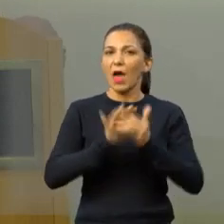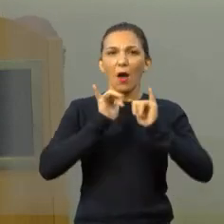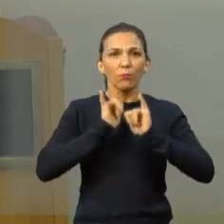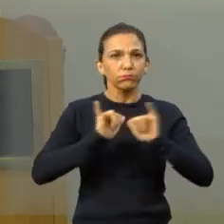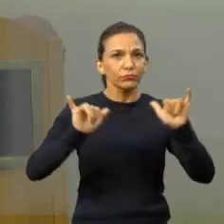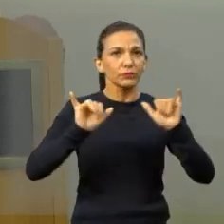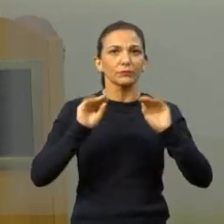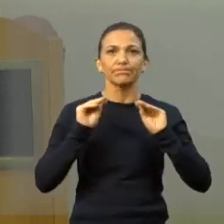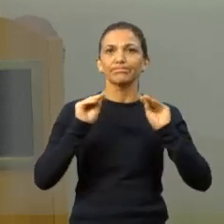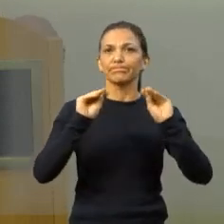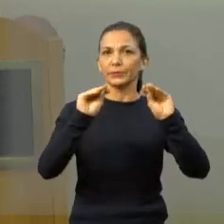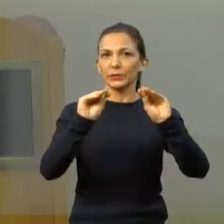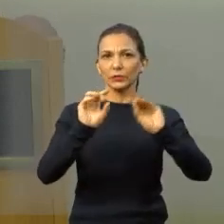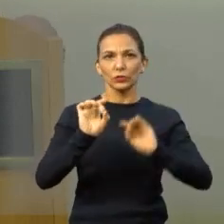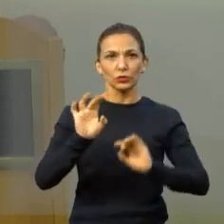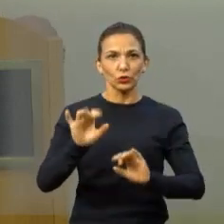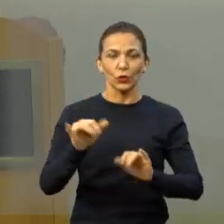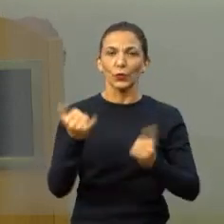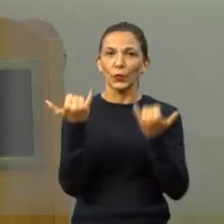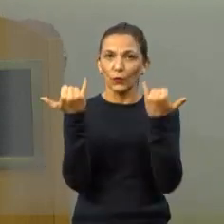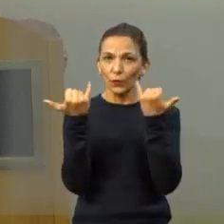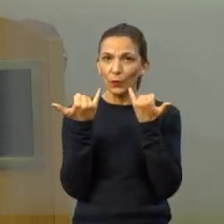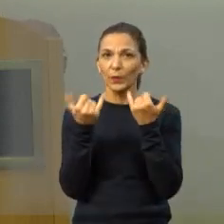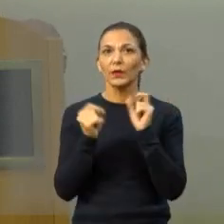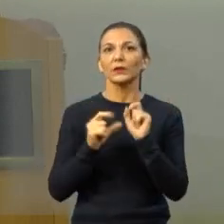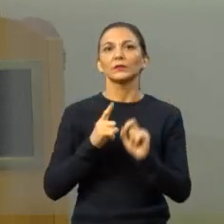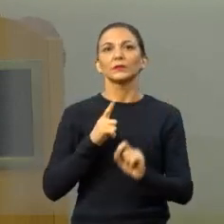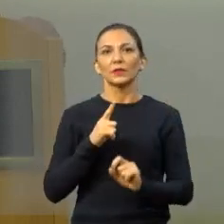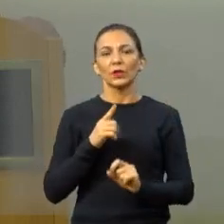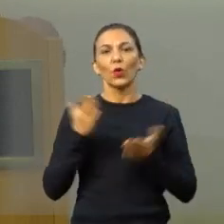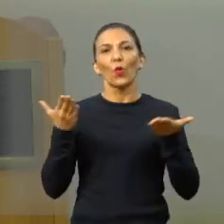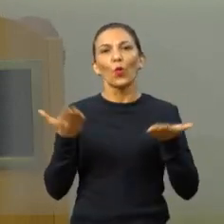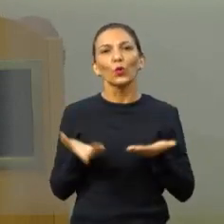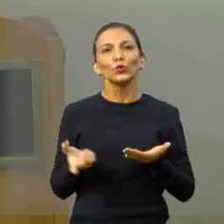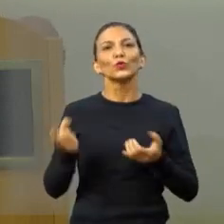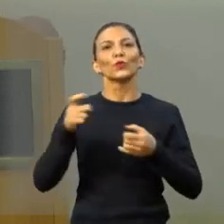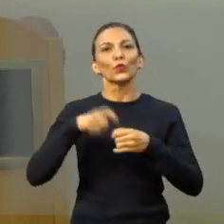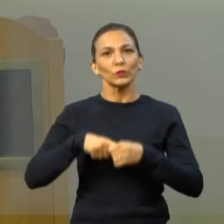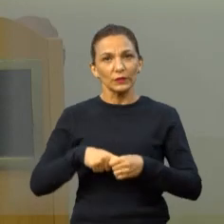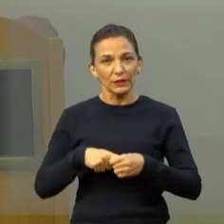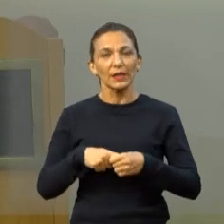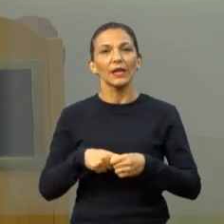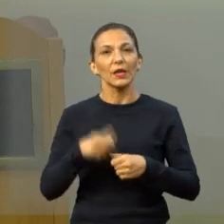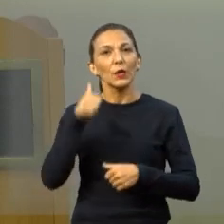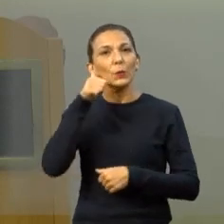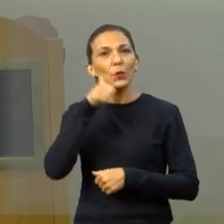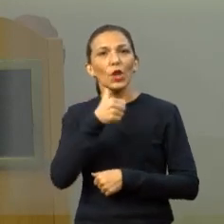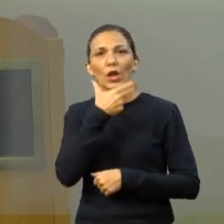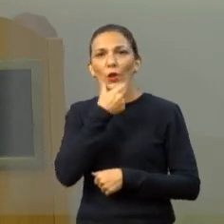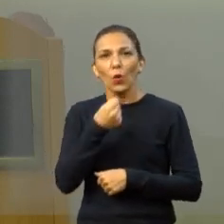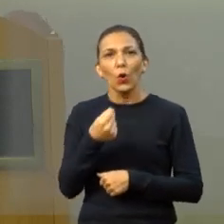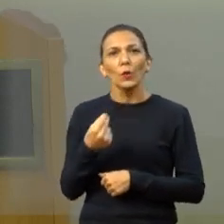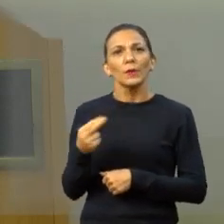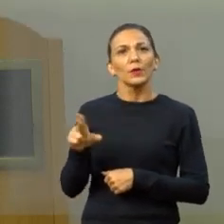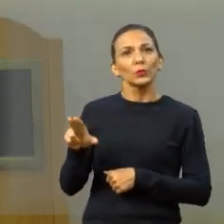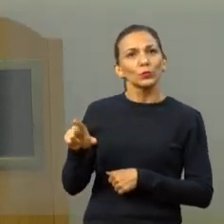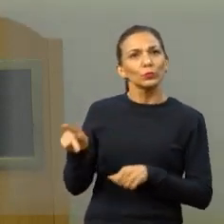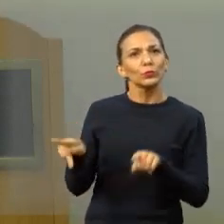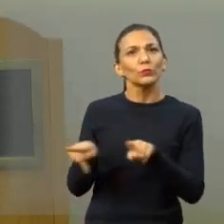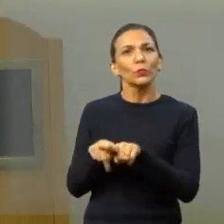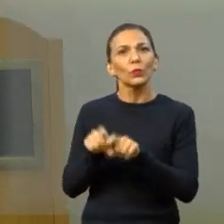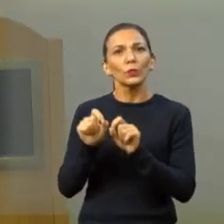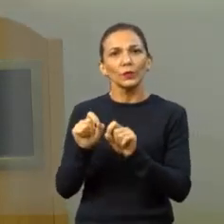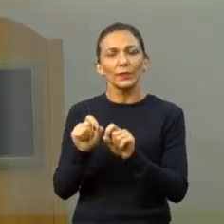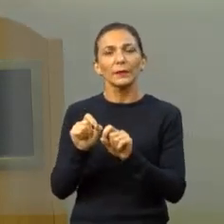coloquei a notícia e depois veio as informações hoje eu voltei lá este casal continua lá porém o